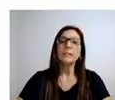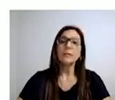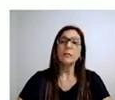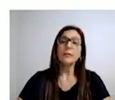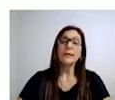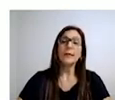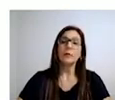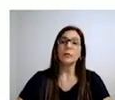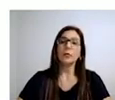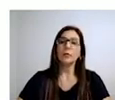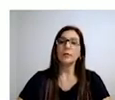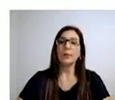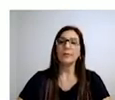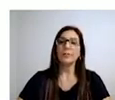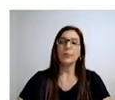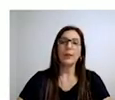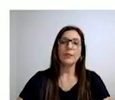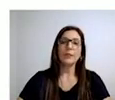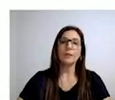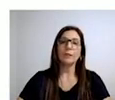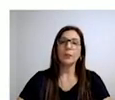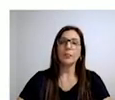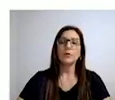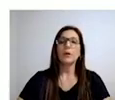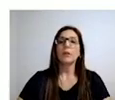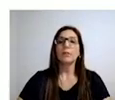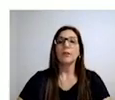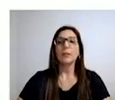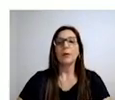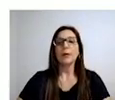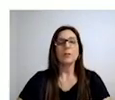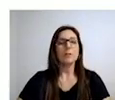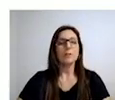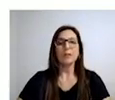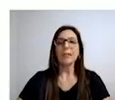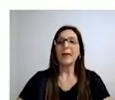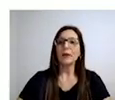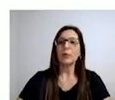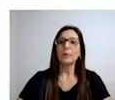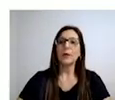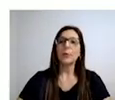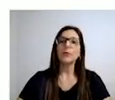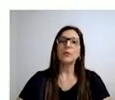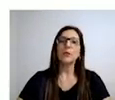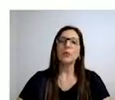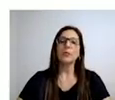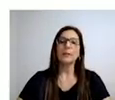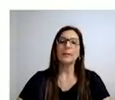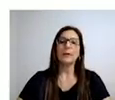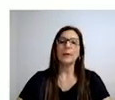Se considerarmos algumas espécies de peixes e anfíbios, vertebrados que vivem na água, após um ritual